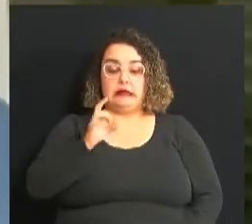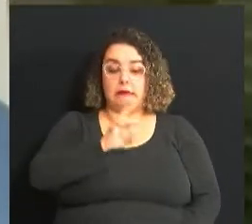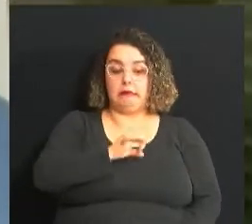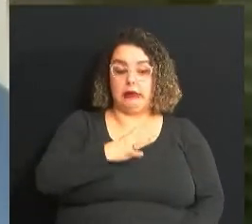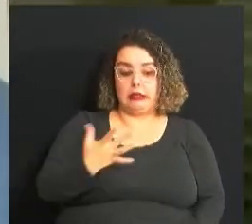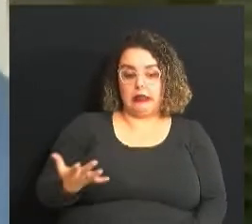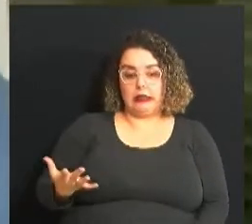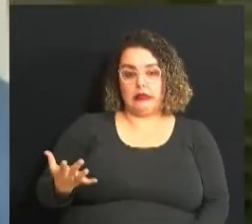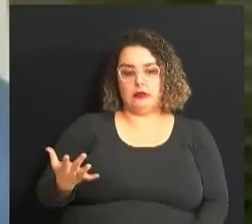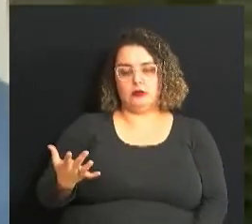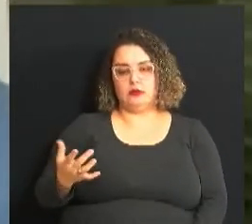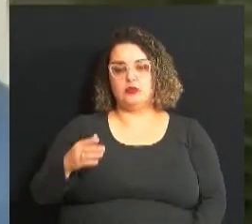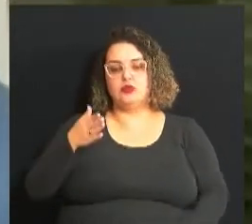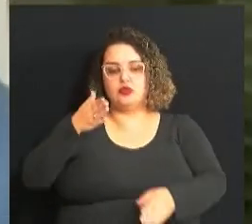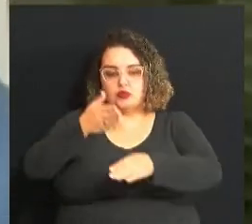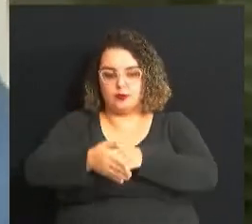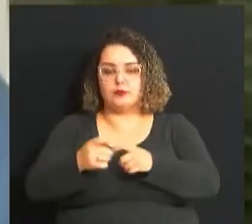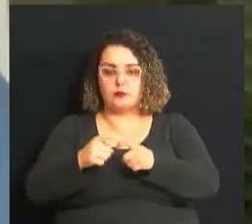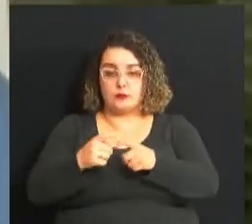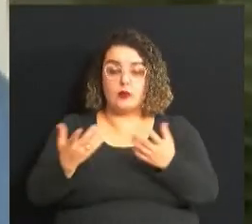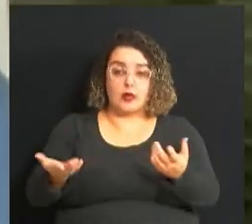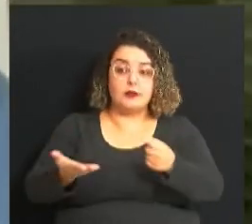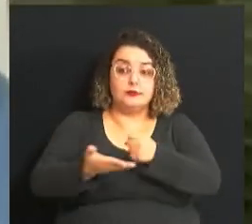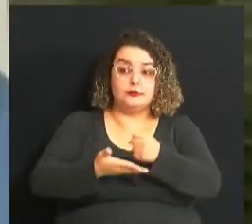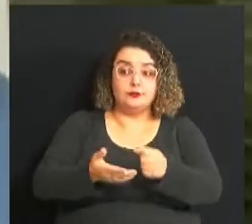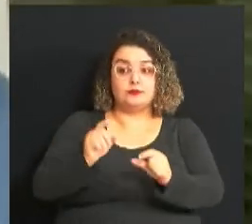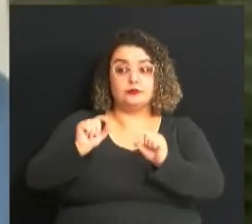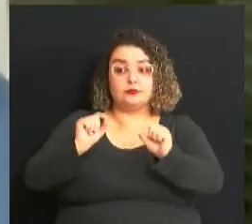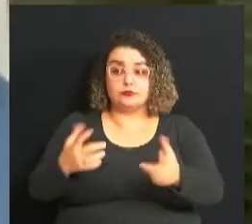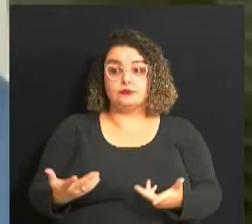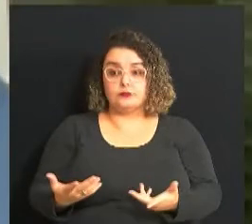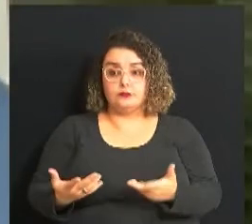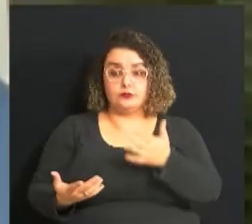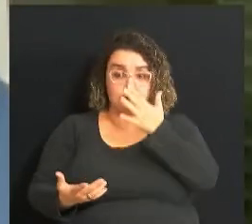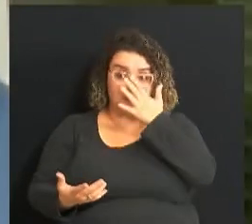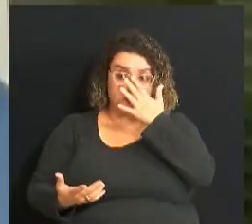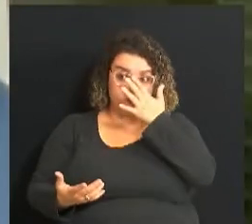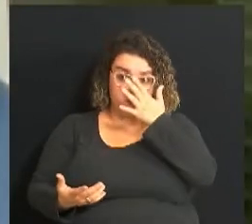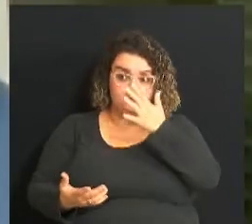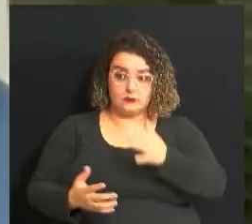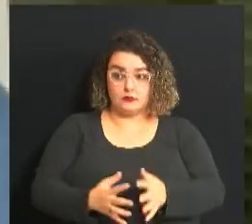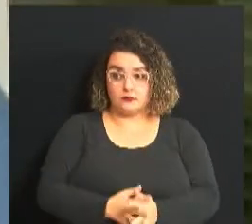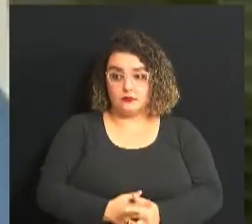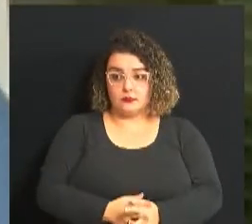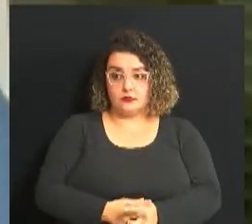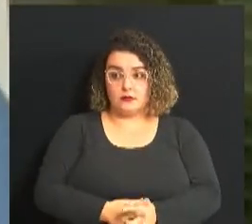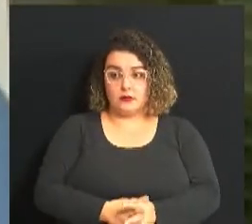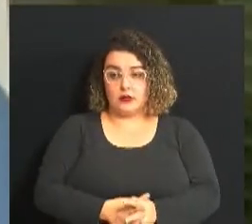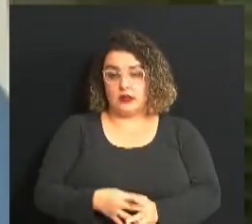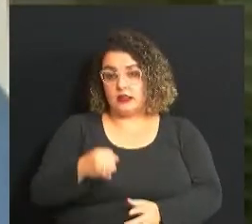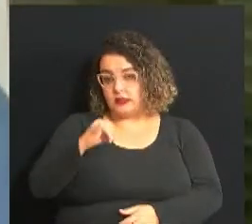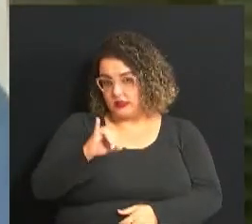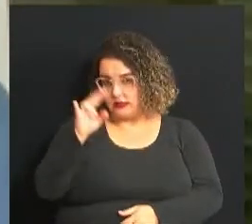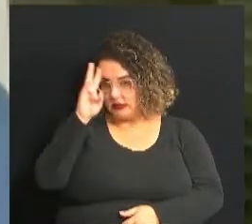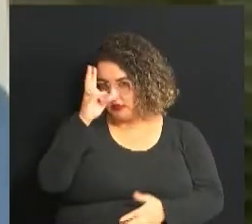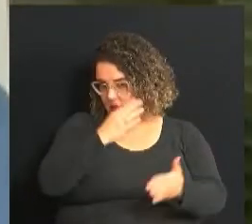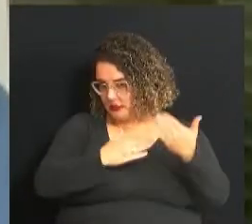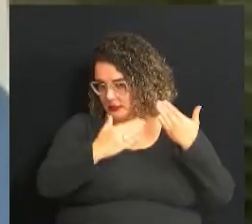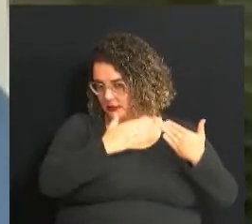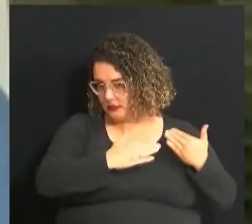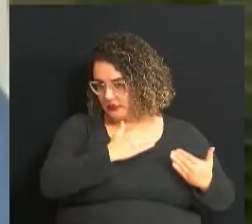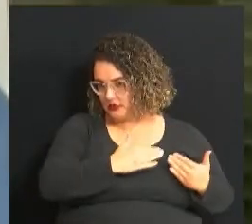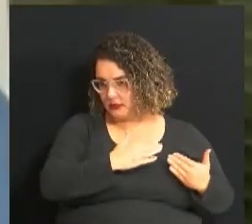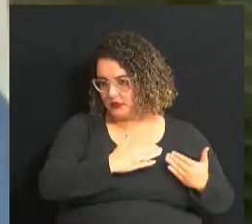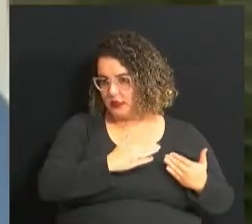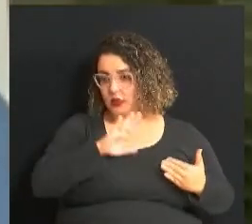médico. Basicamente é o seguinte: se você for atrás, retroceder um pouco na idade, a hora que a